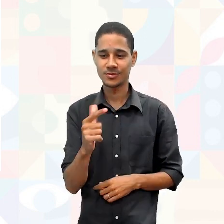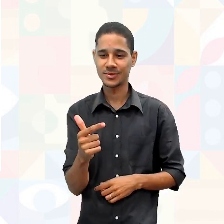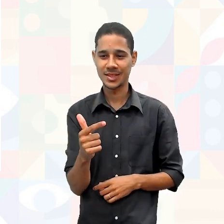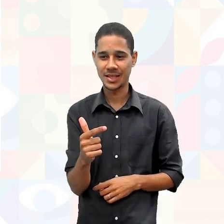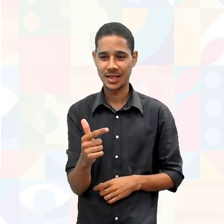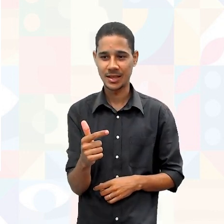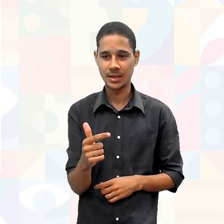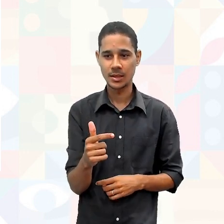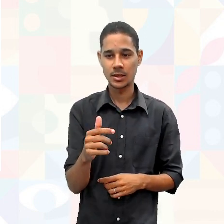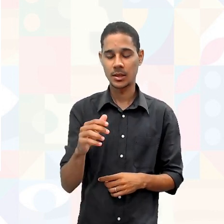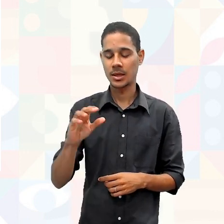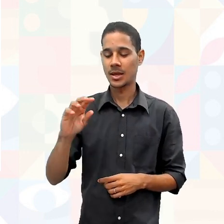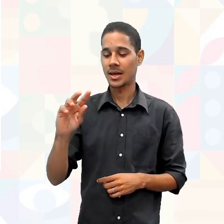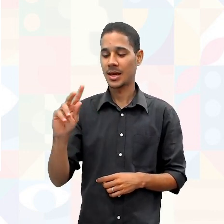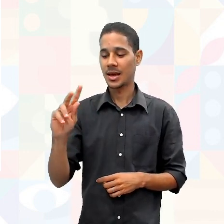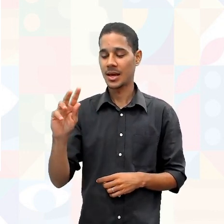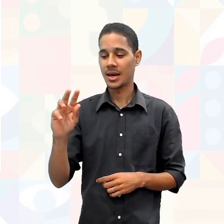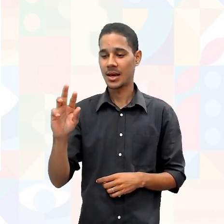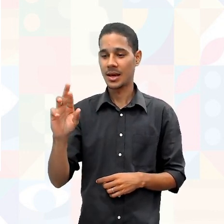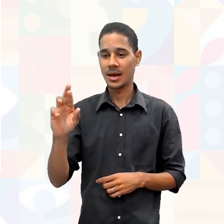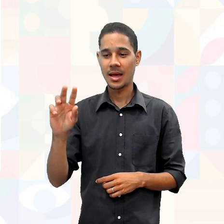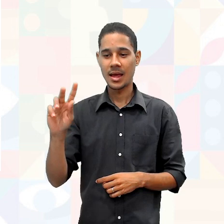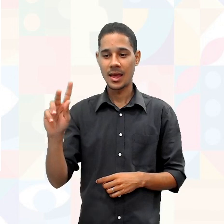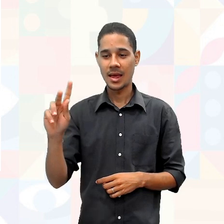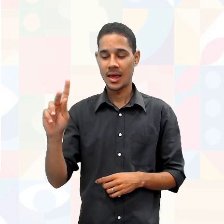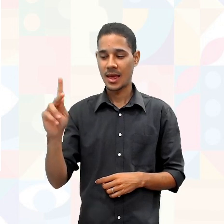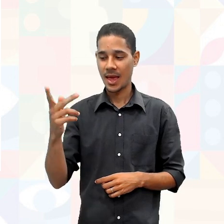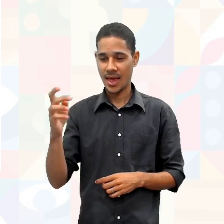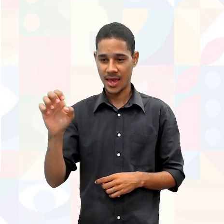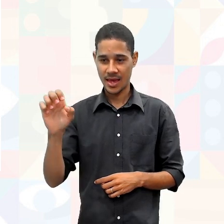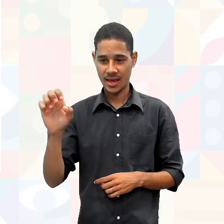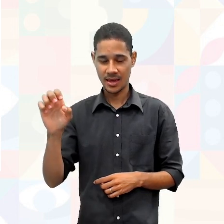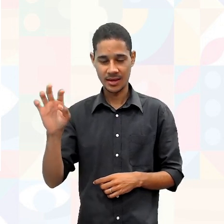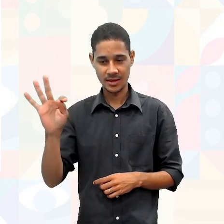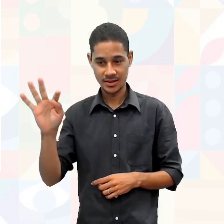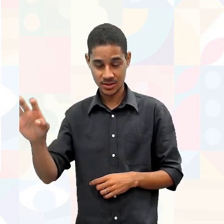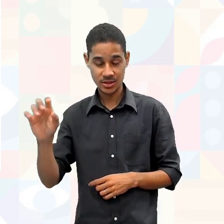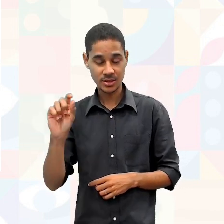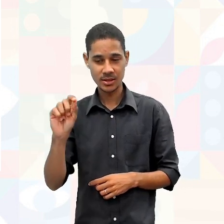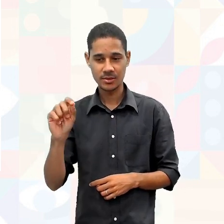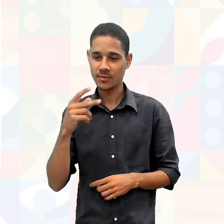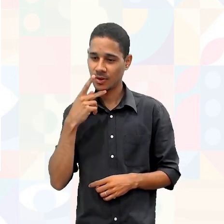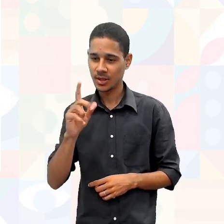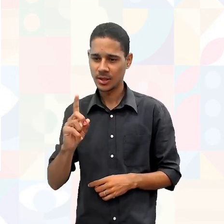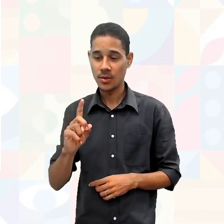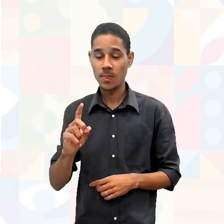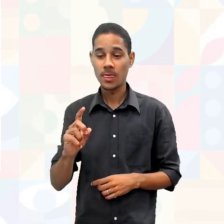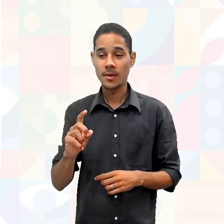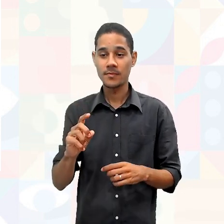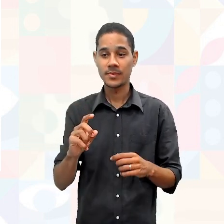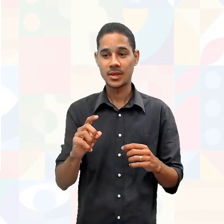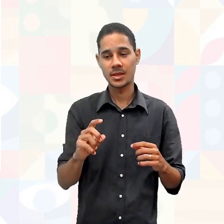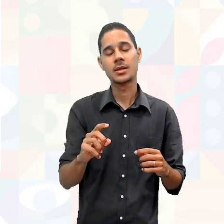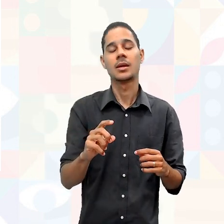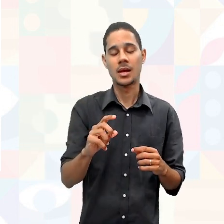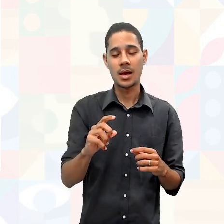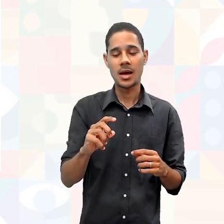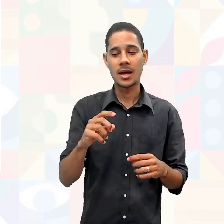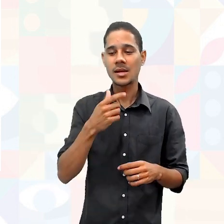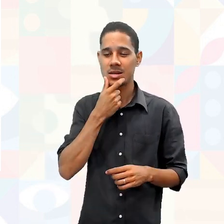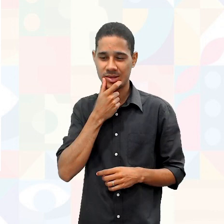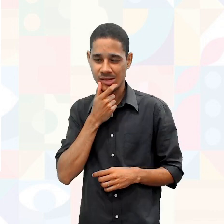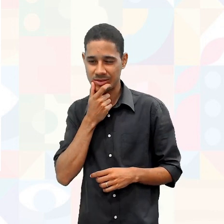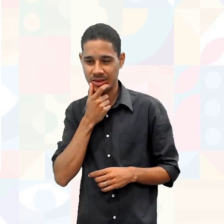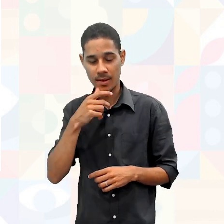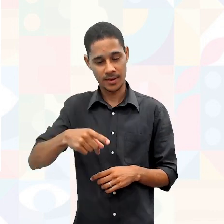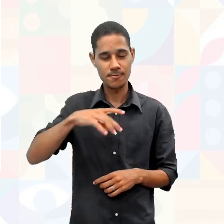com hatch, que é achura em inglês. Aí você pronuncia o H é aspirado, hatch. Em